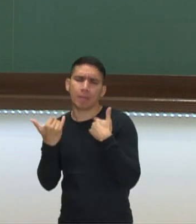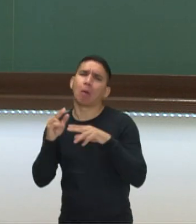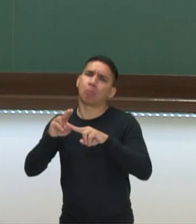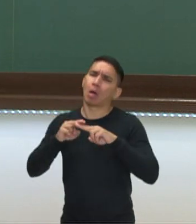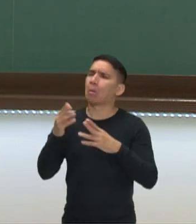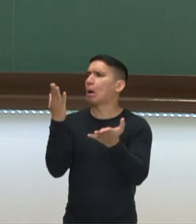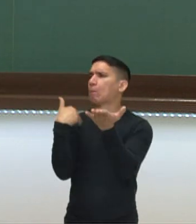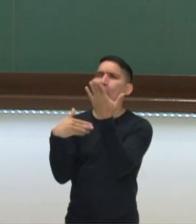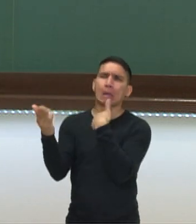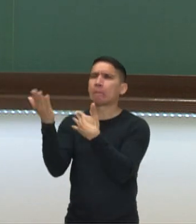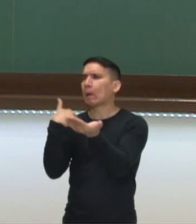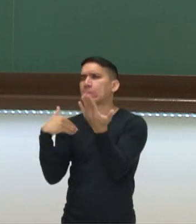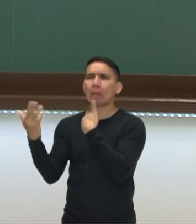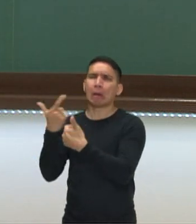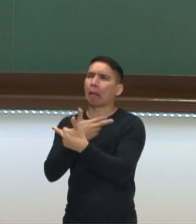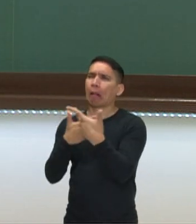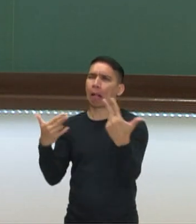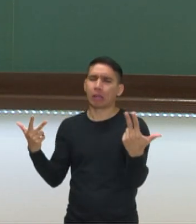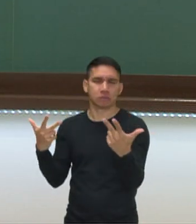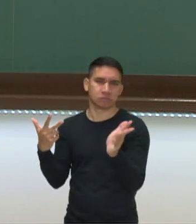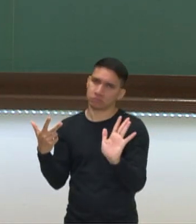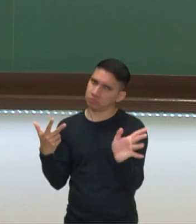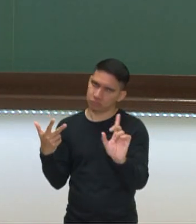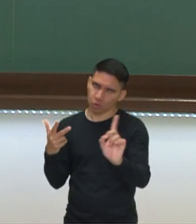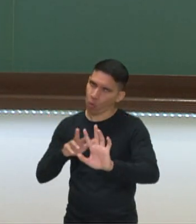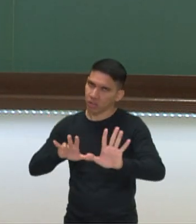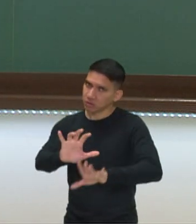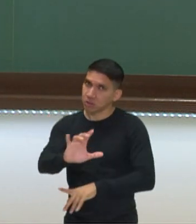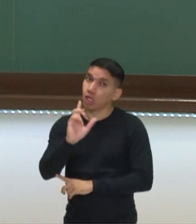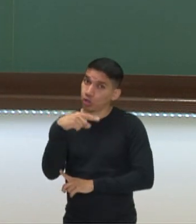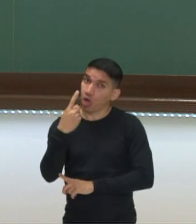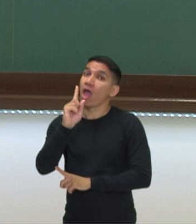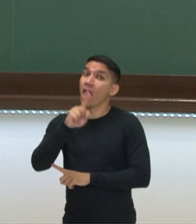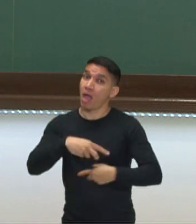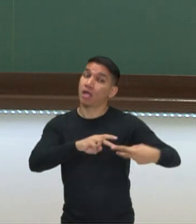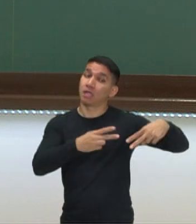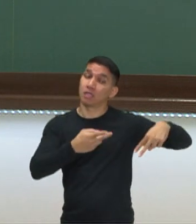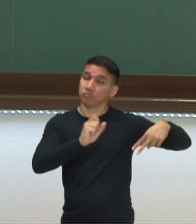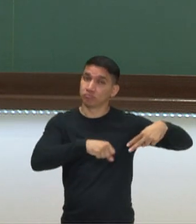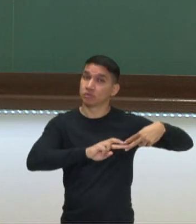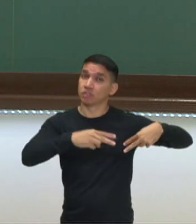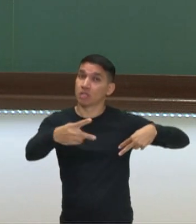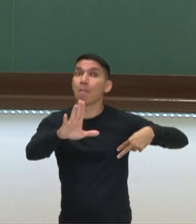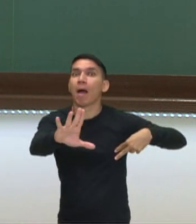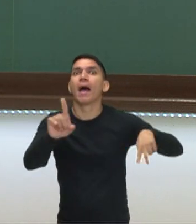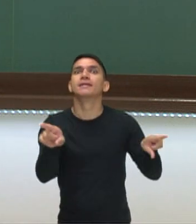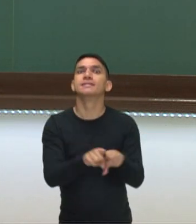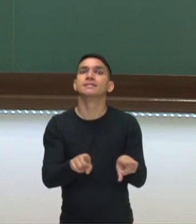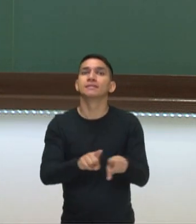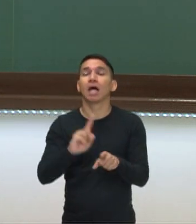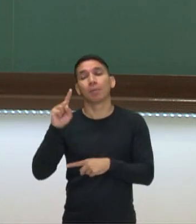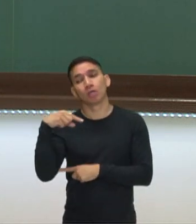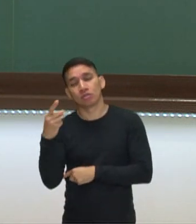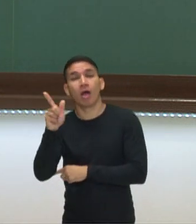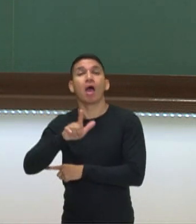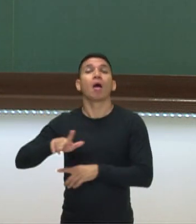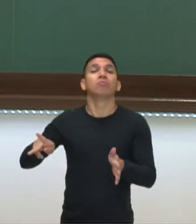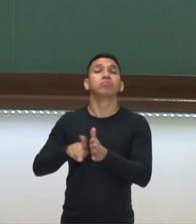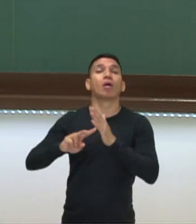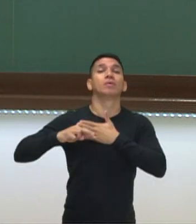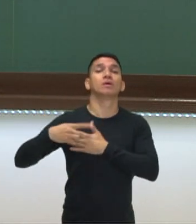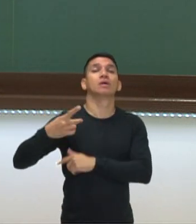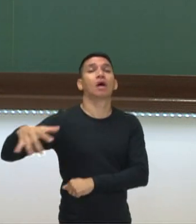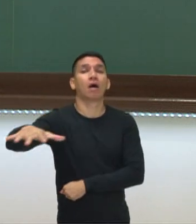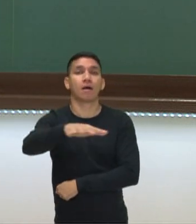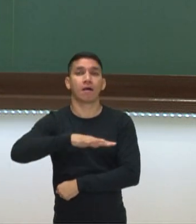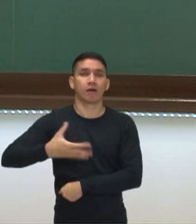foods. Não, né? Porque nós somos sim o resultado dos genes, porém nós somos também o resultado